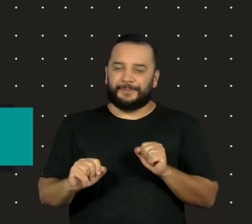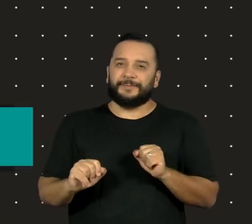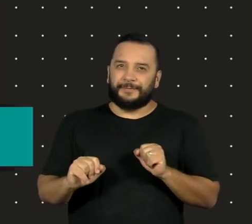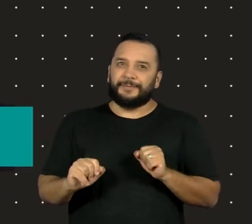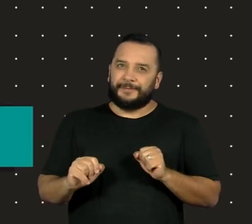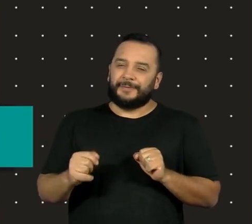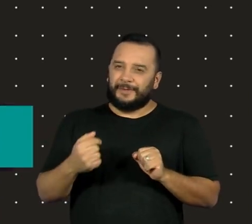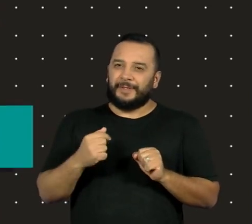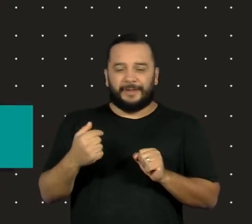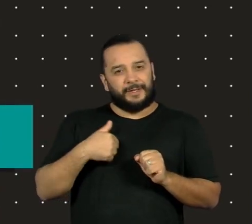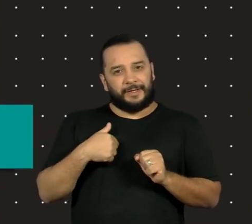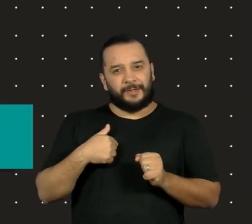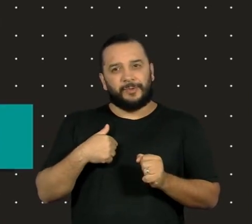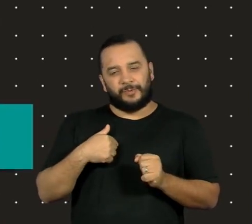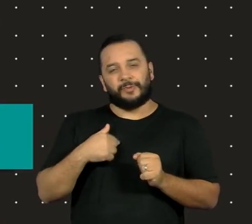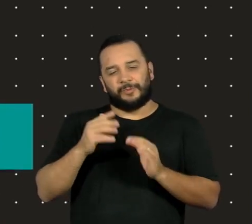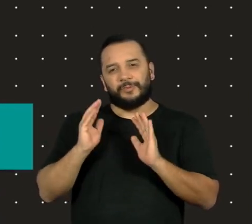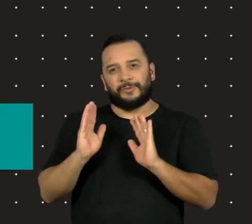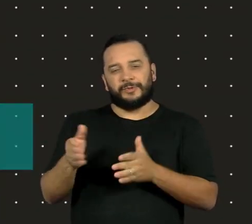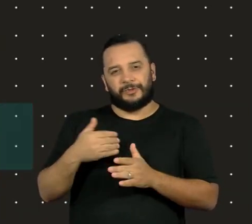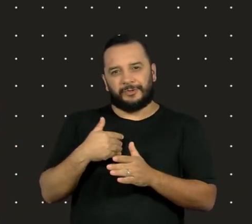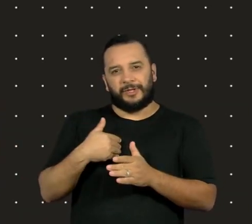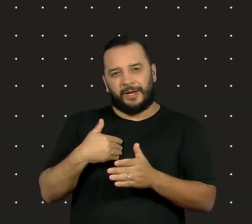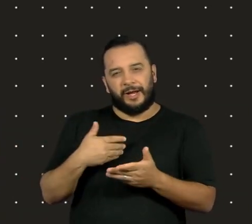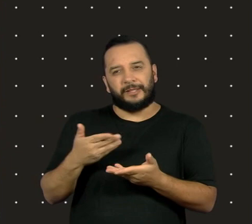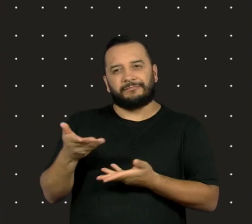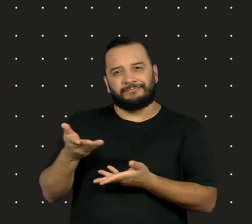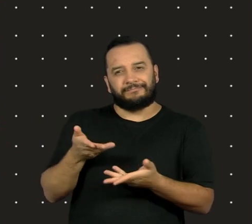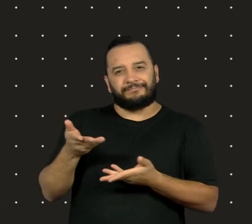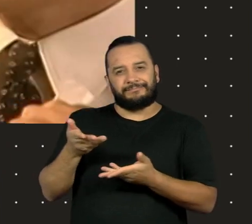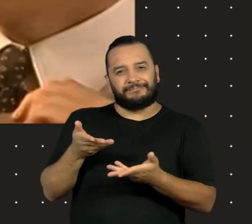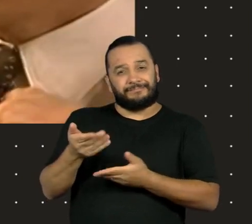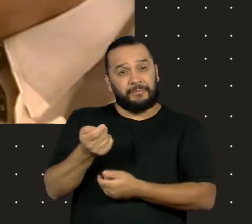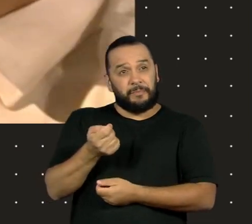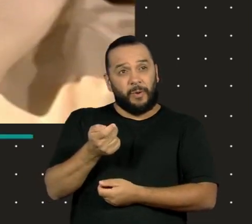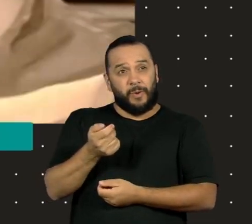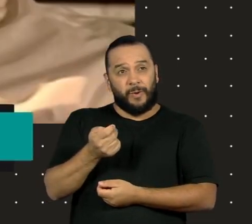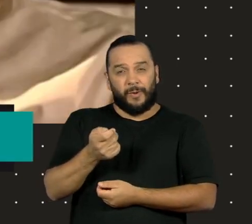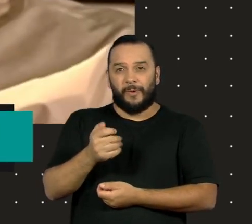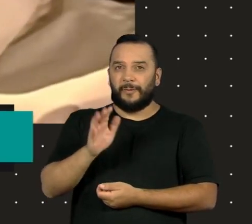não contracenamos muito, mas o pouco tempo de convívio já